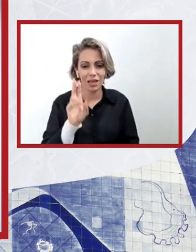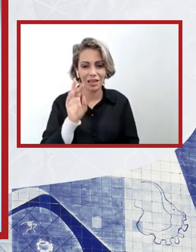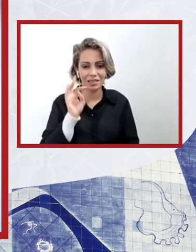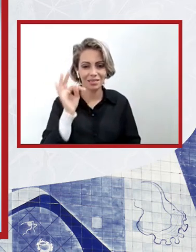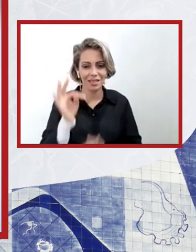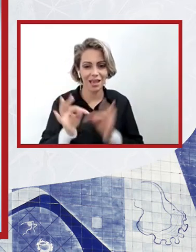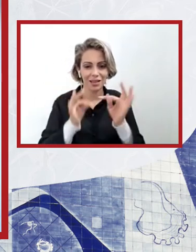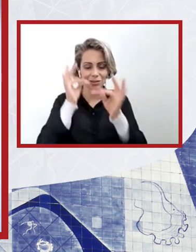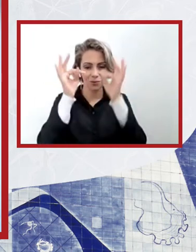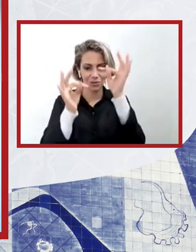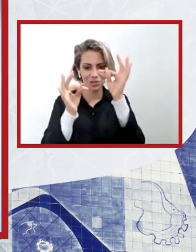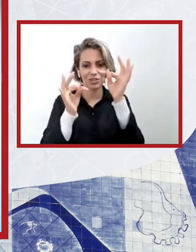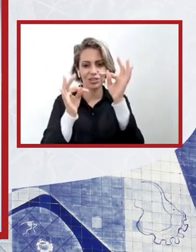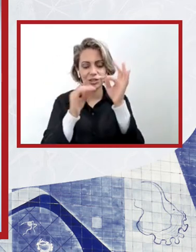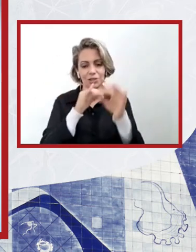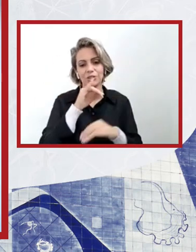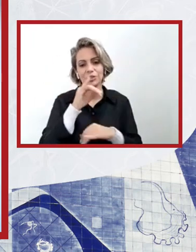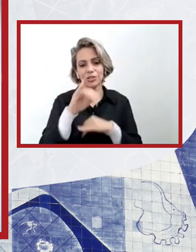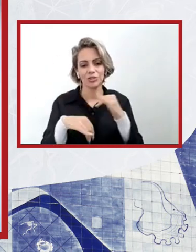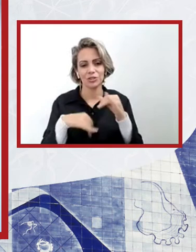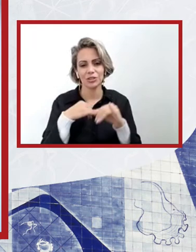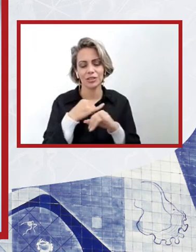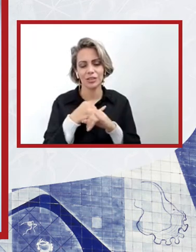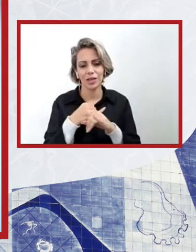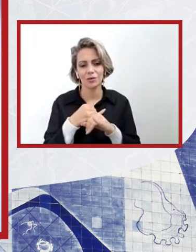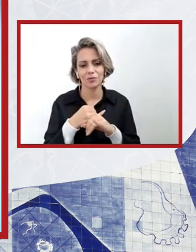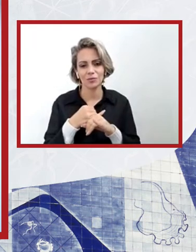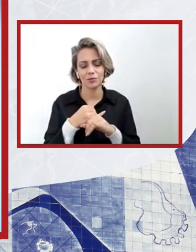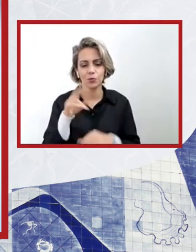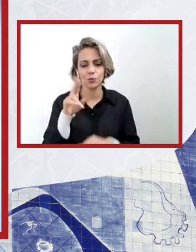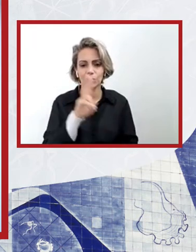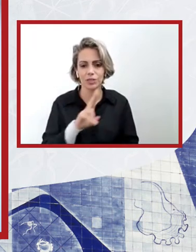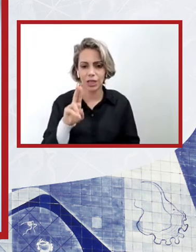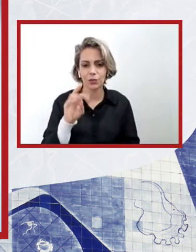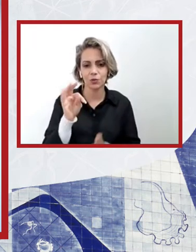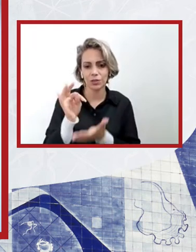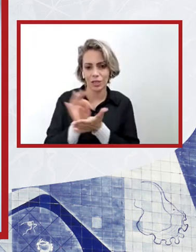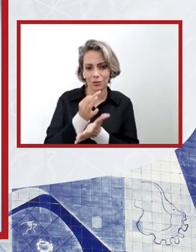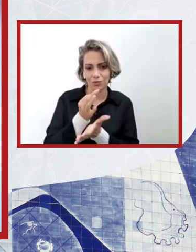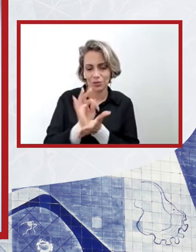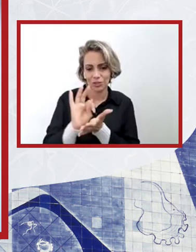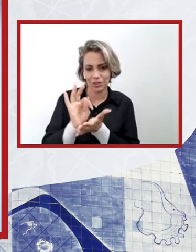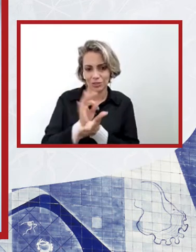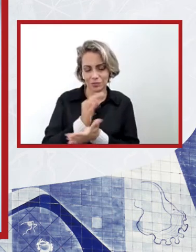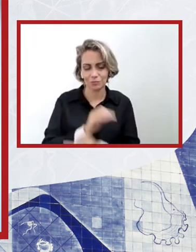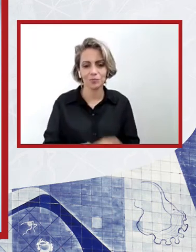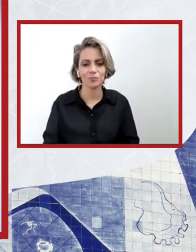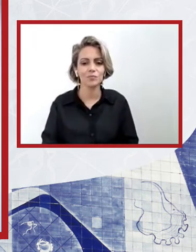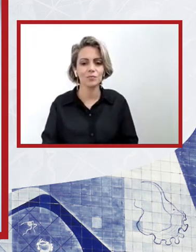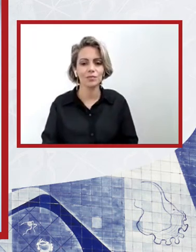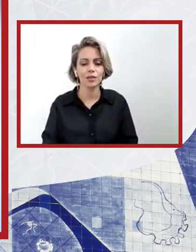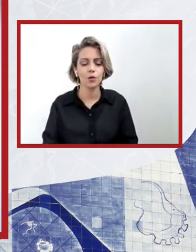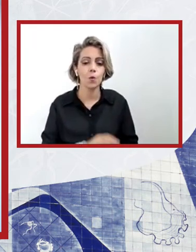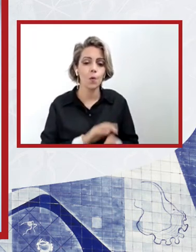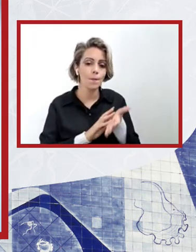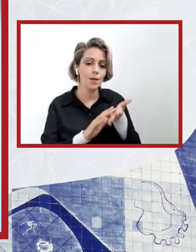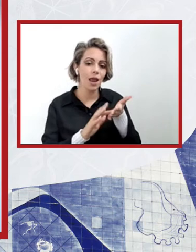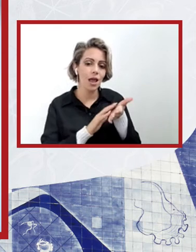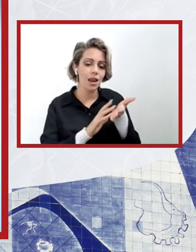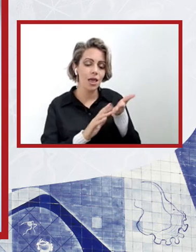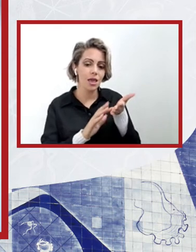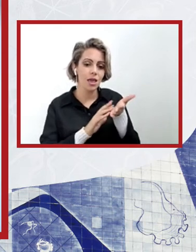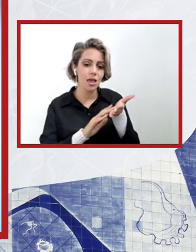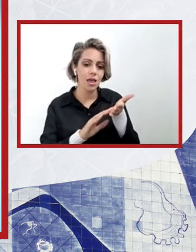tecnologias digitais por meio da tecnologia assistiva, do Braille para para